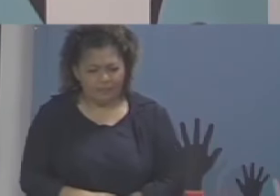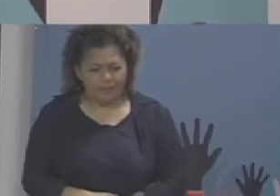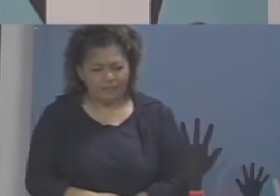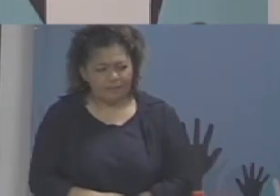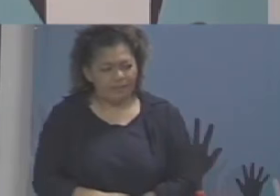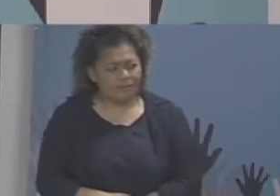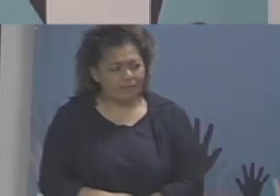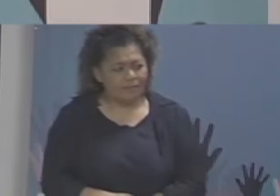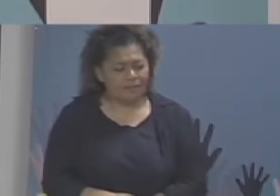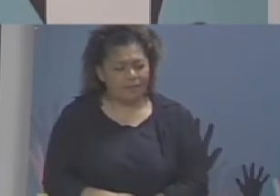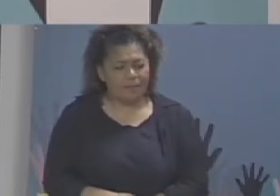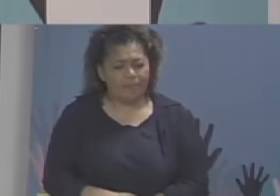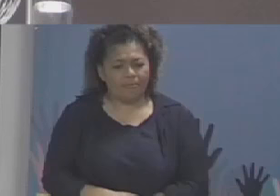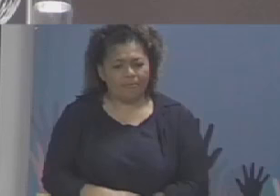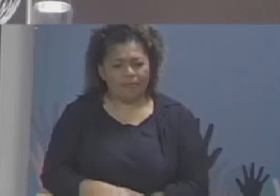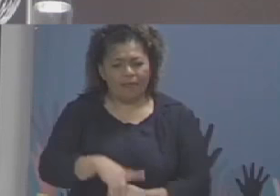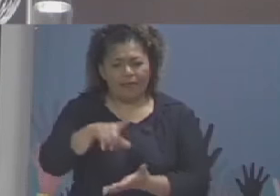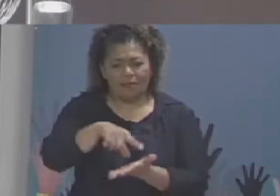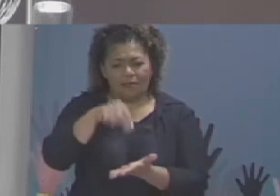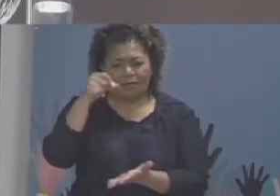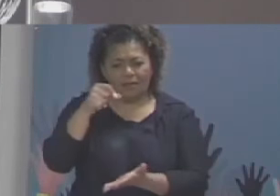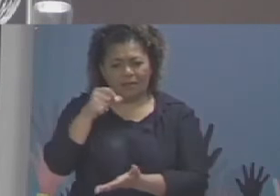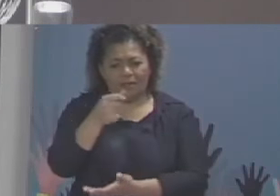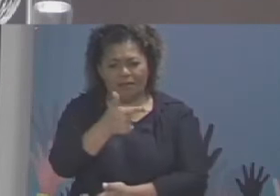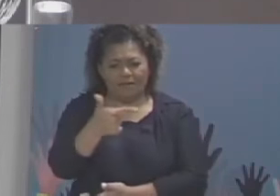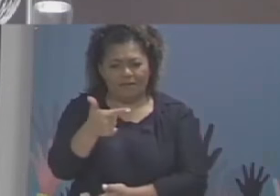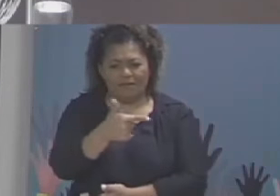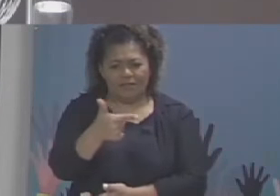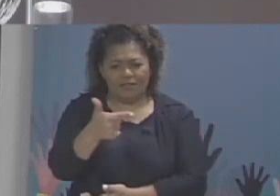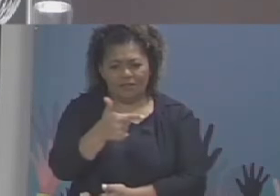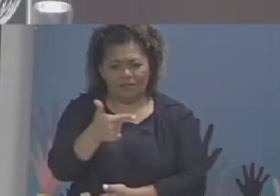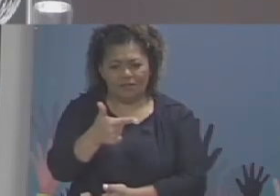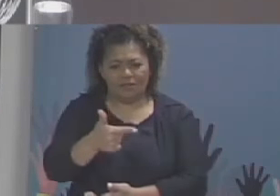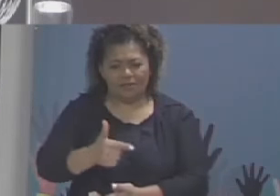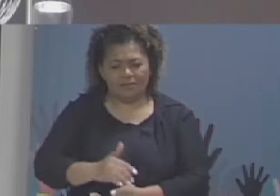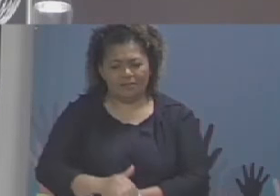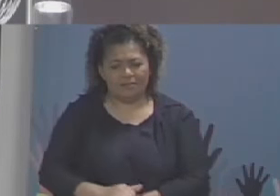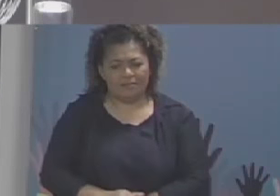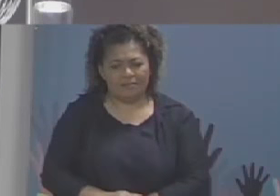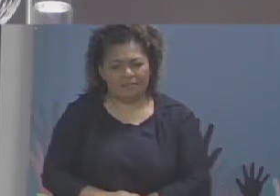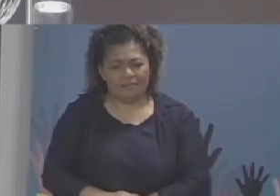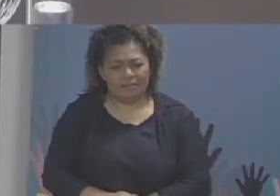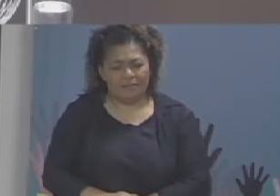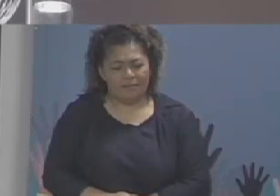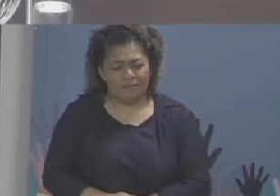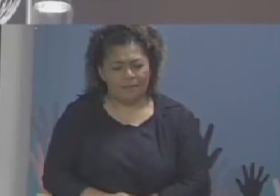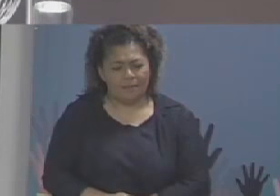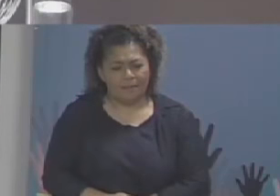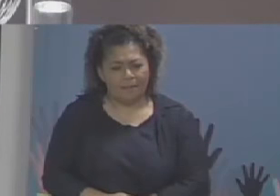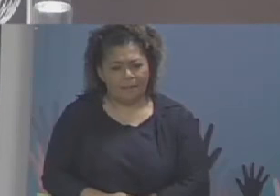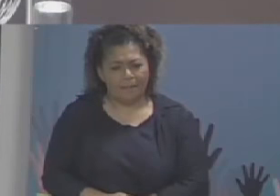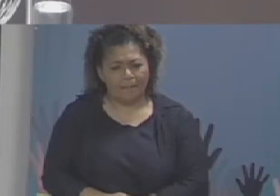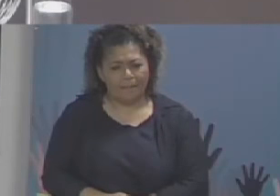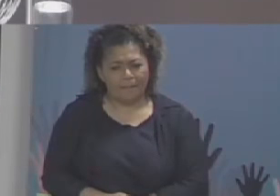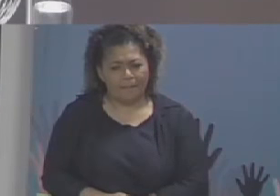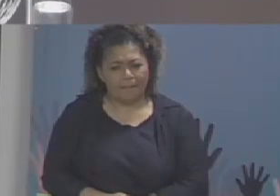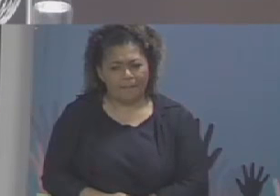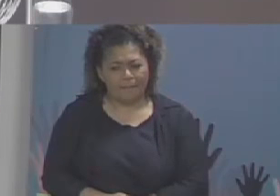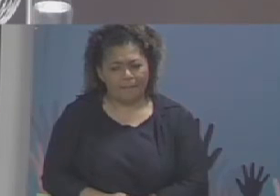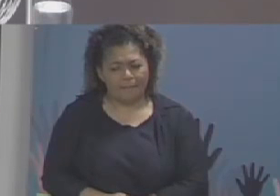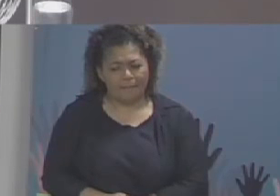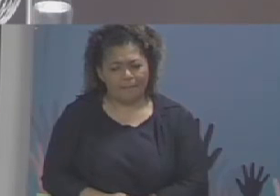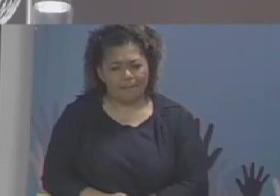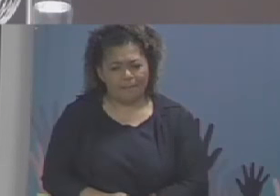chapa 22, Rogério Oliveira. Sorteio, por favor. Pergunta.